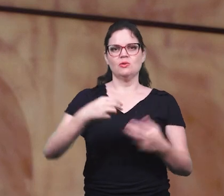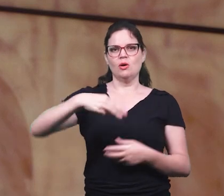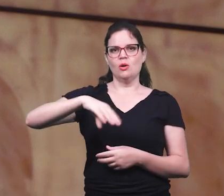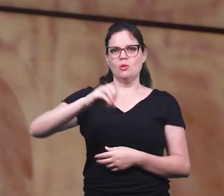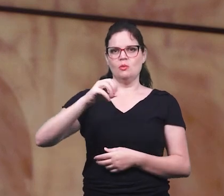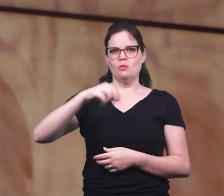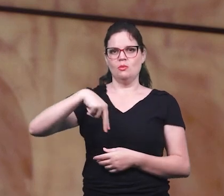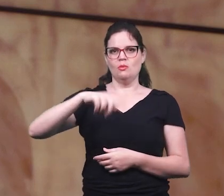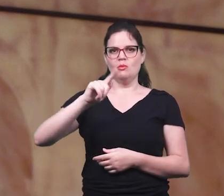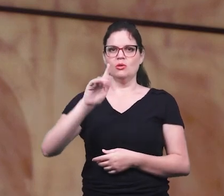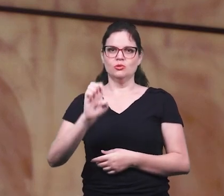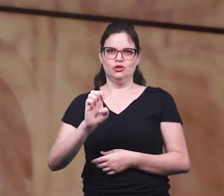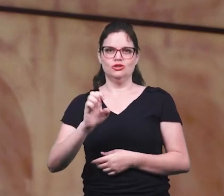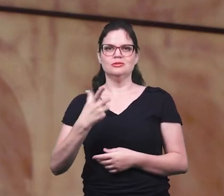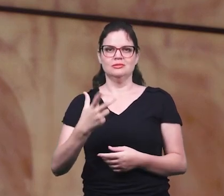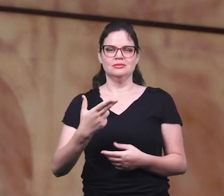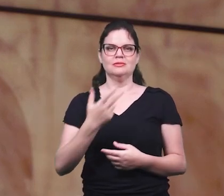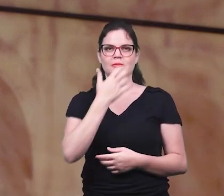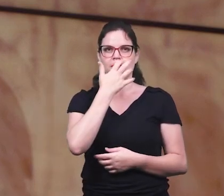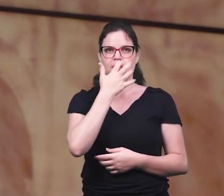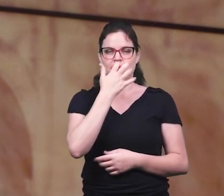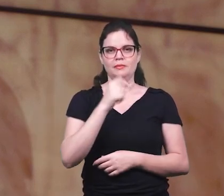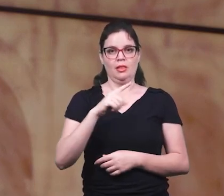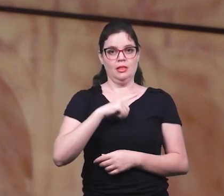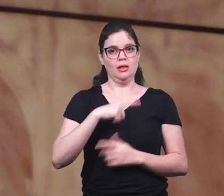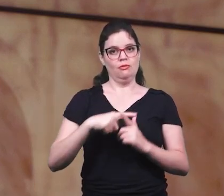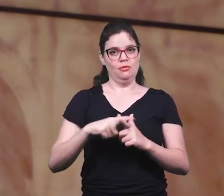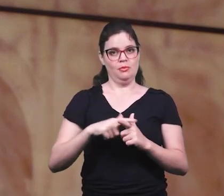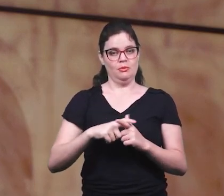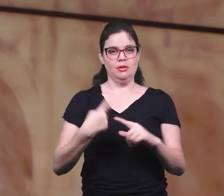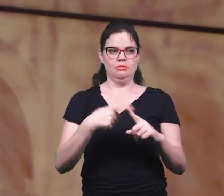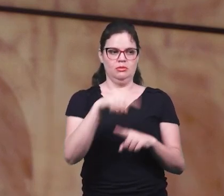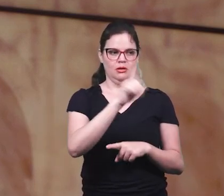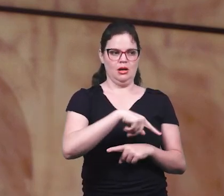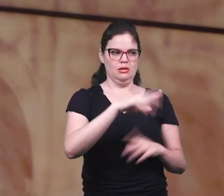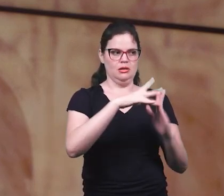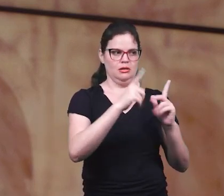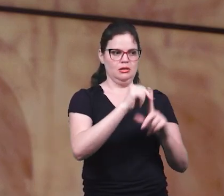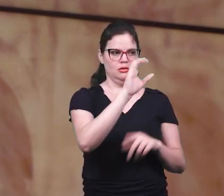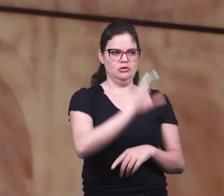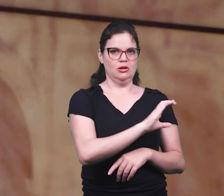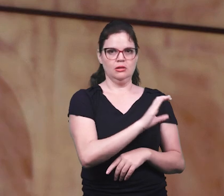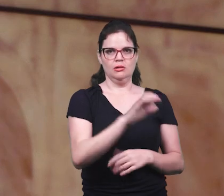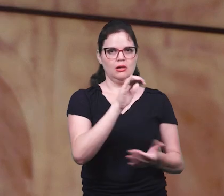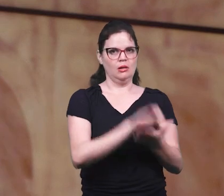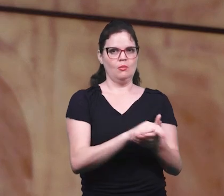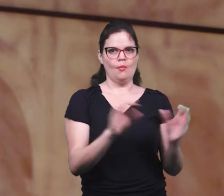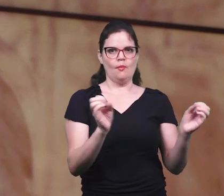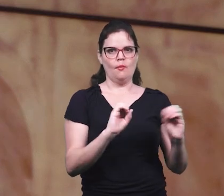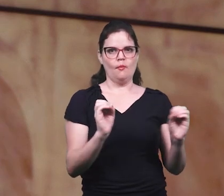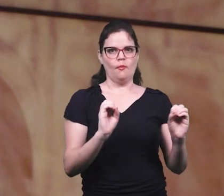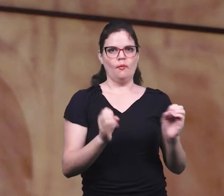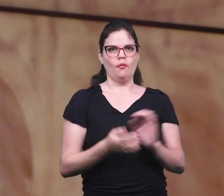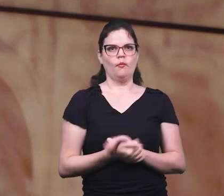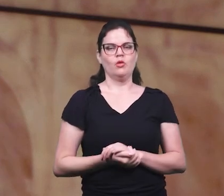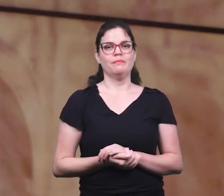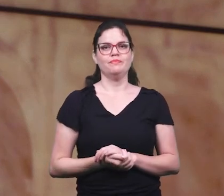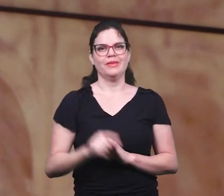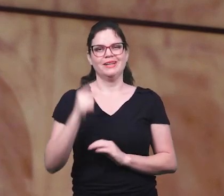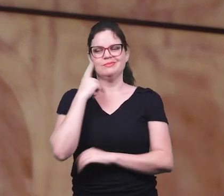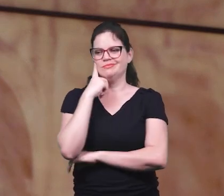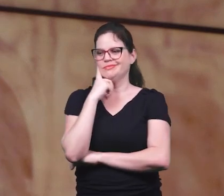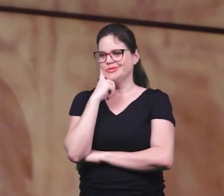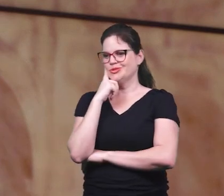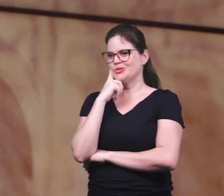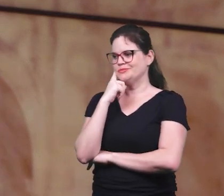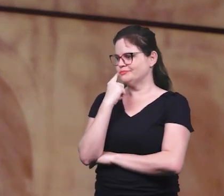Eles tinham casamento. Ele até teve um problema, porque as pessoas não casavam, mas ele foi um dos primeiros a casar, pensaram que ia ter um